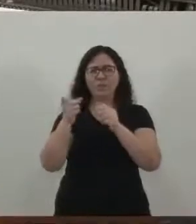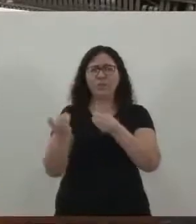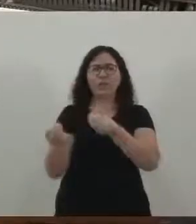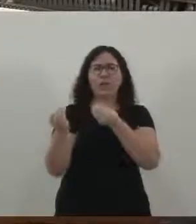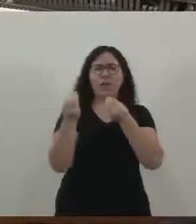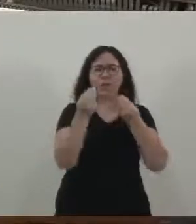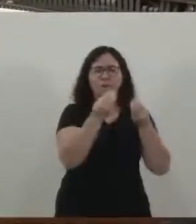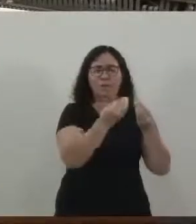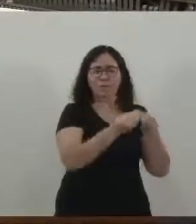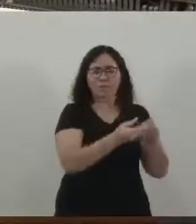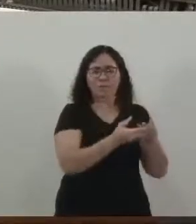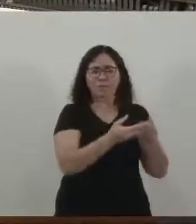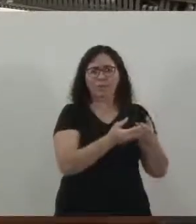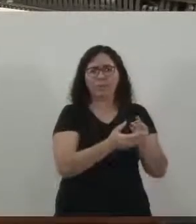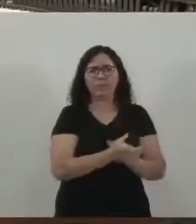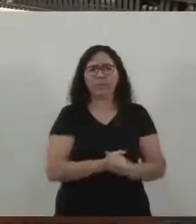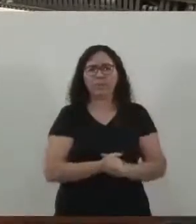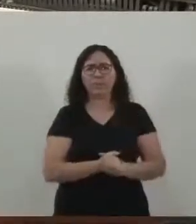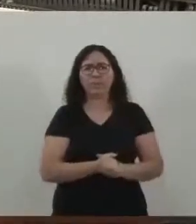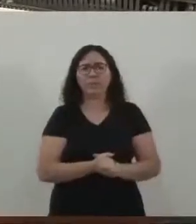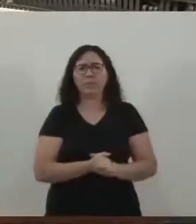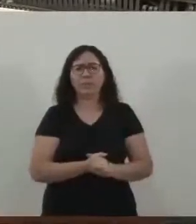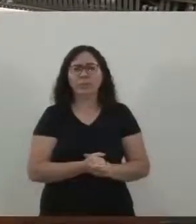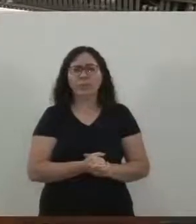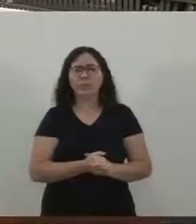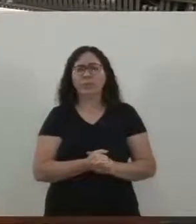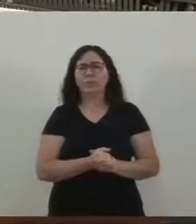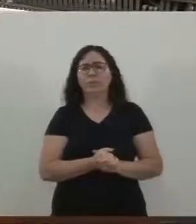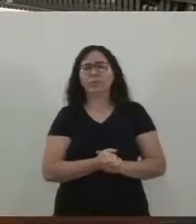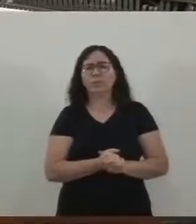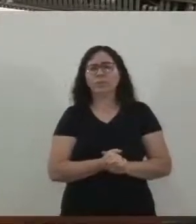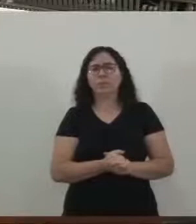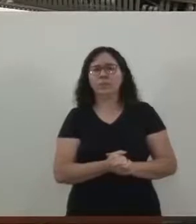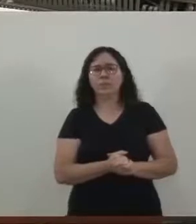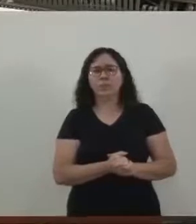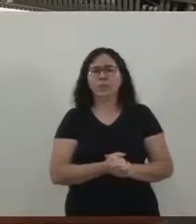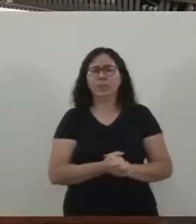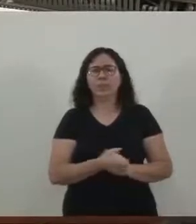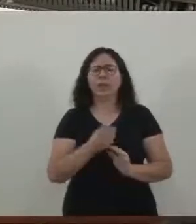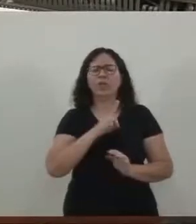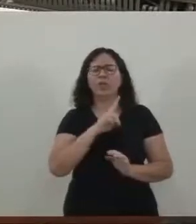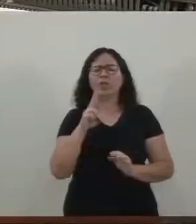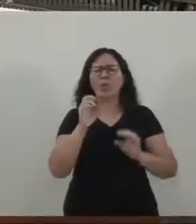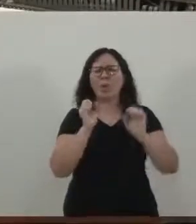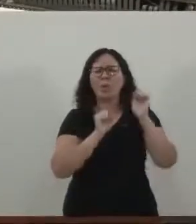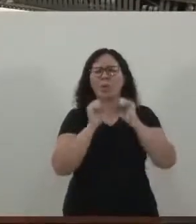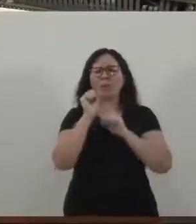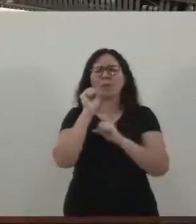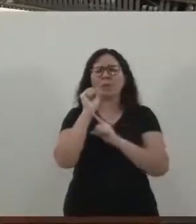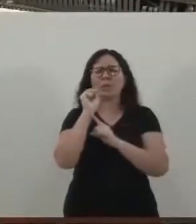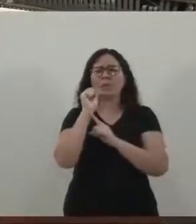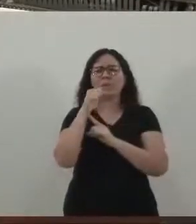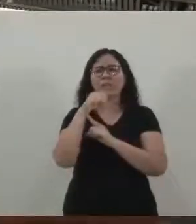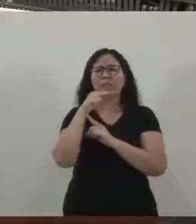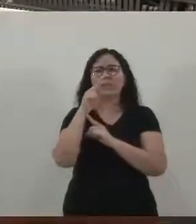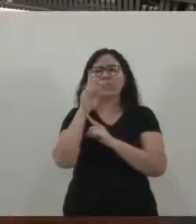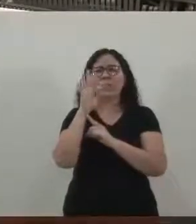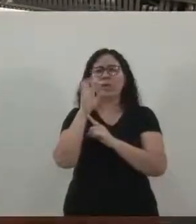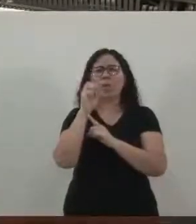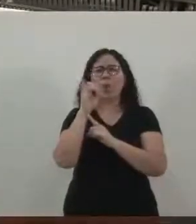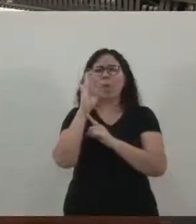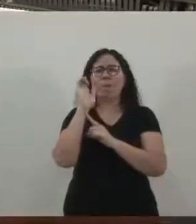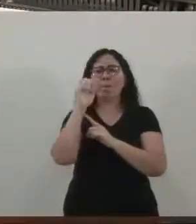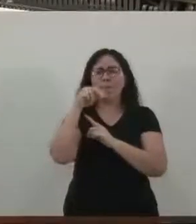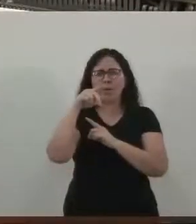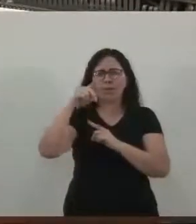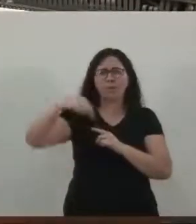para a antiga Carburundo, como chama? Sangoban, deu um branco aqui, a